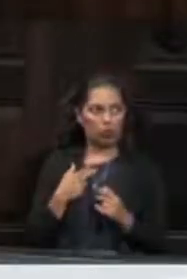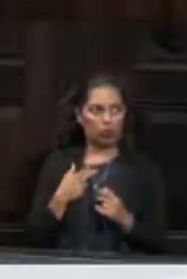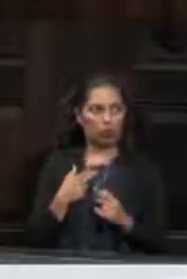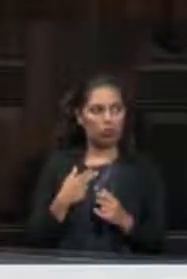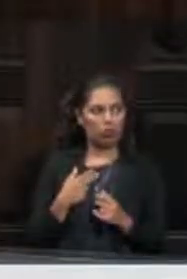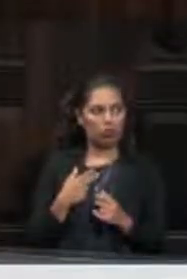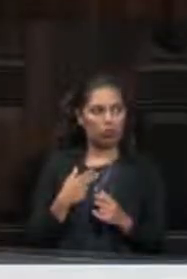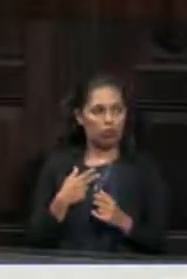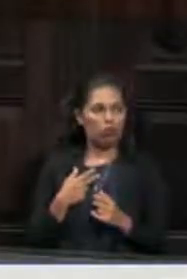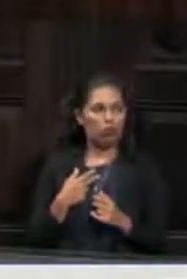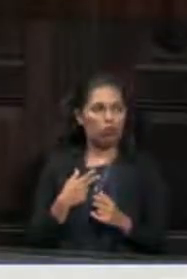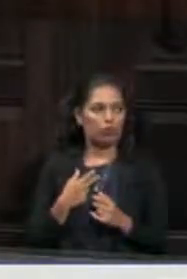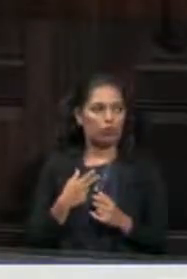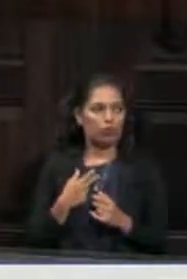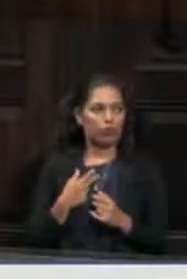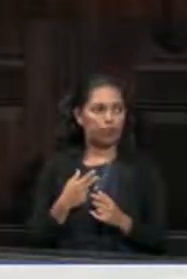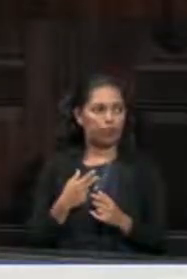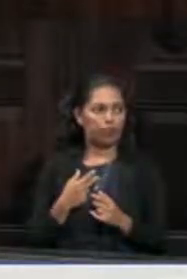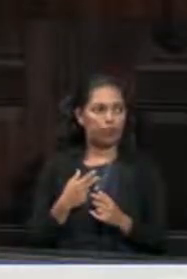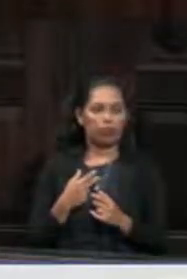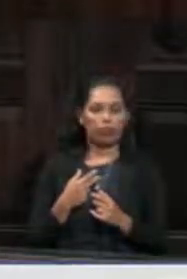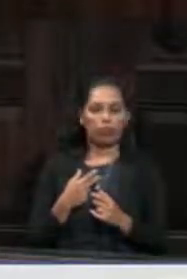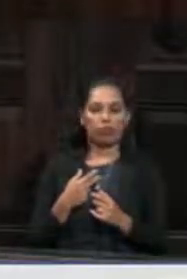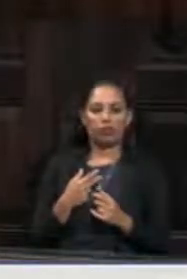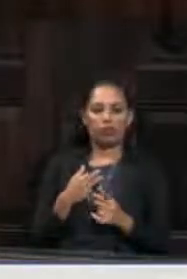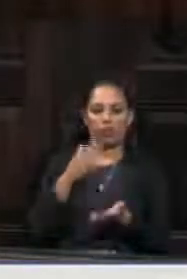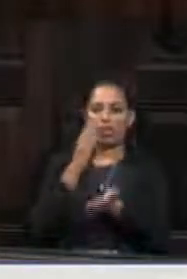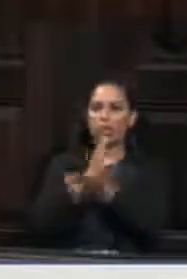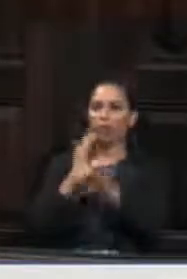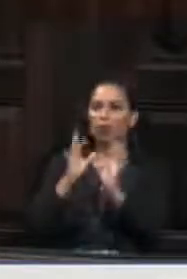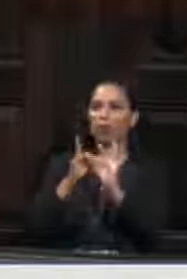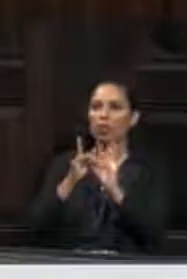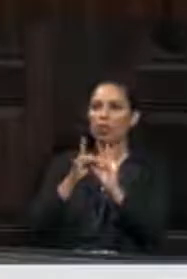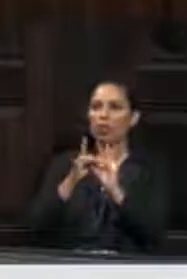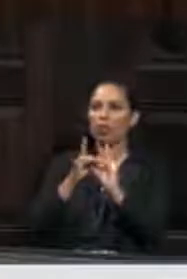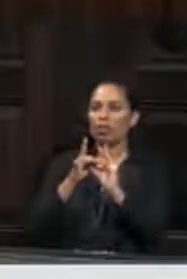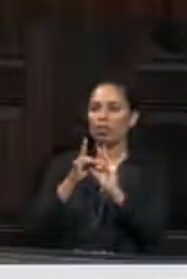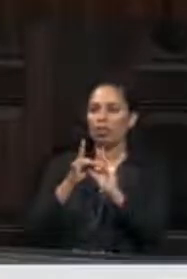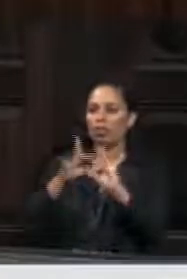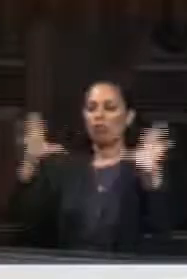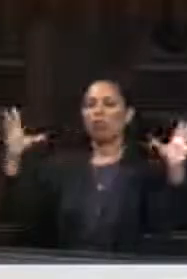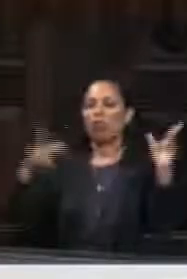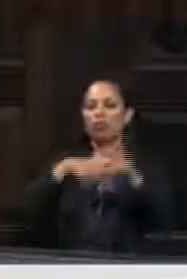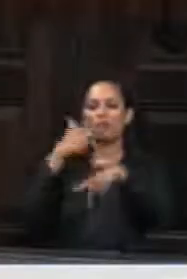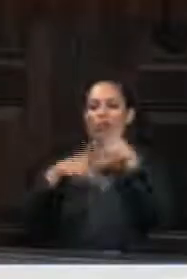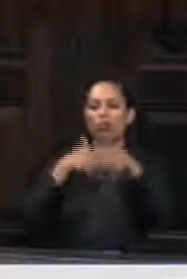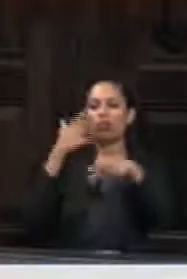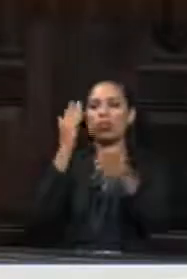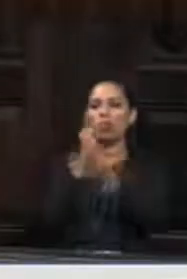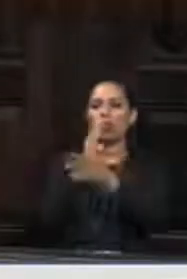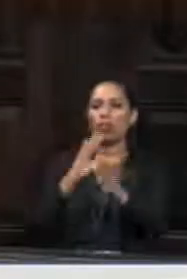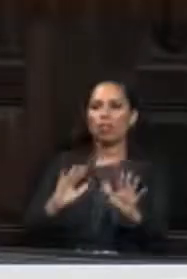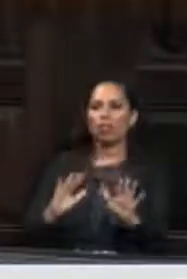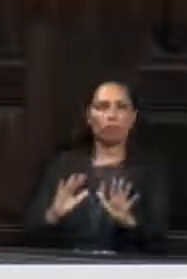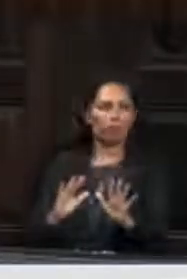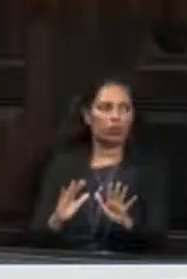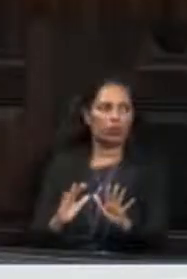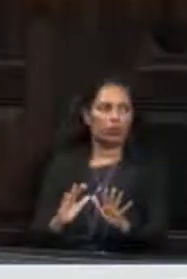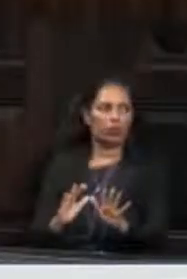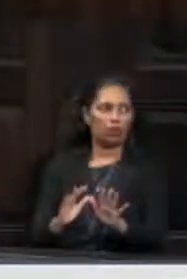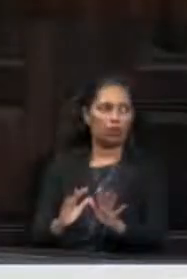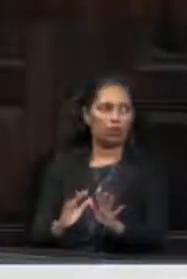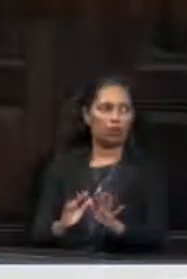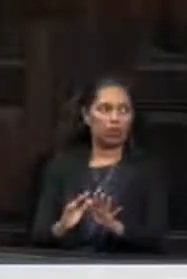correto, a liberdade de expressão seja interferida. O que eles estão tentando